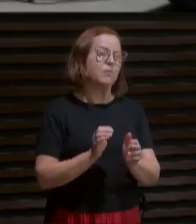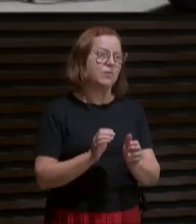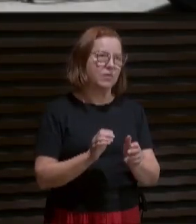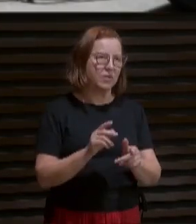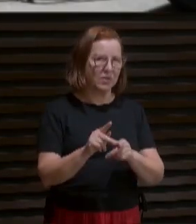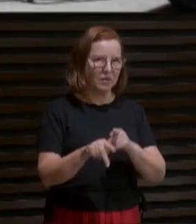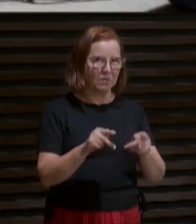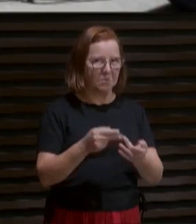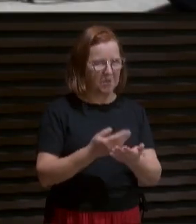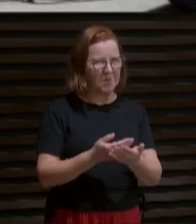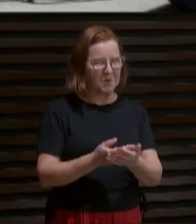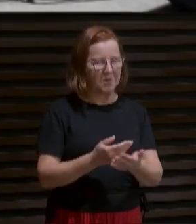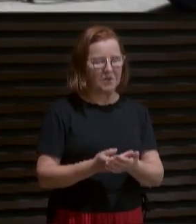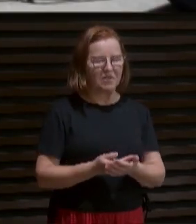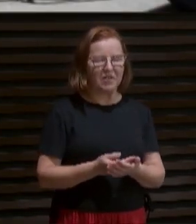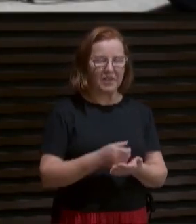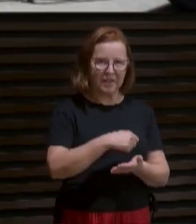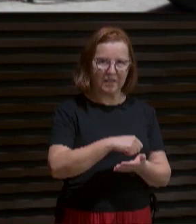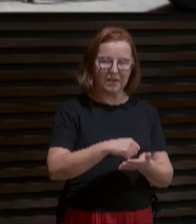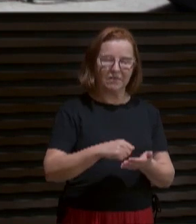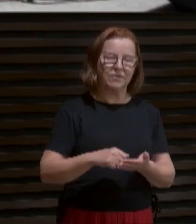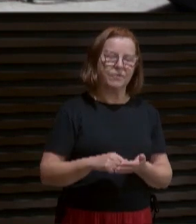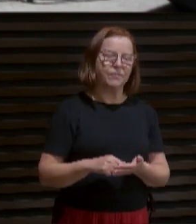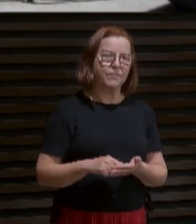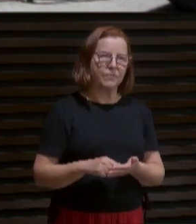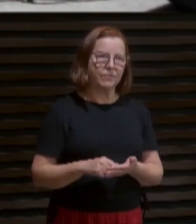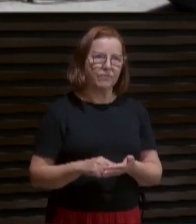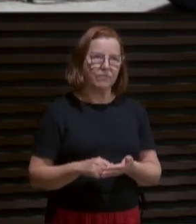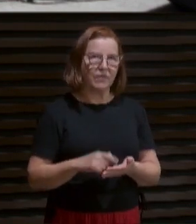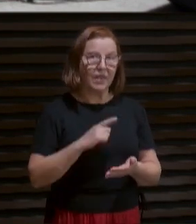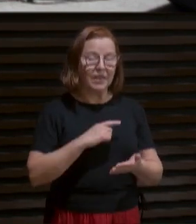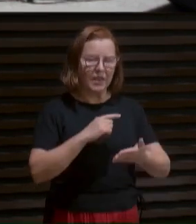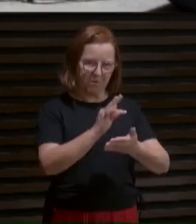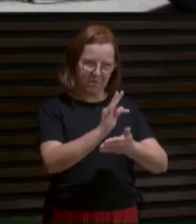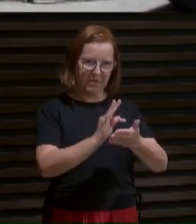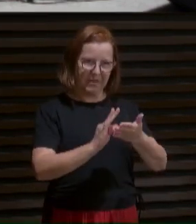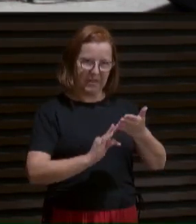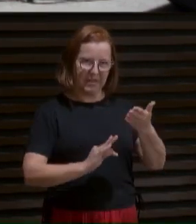no Prophet News, um artigo bem